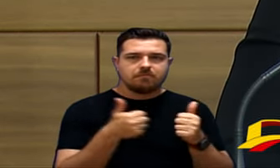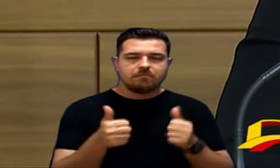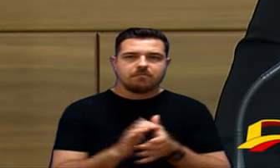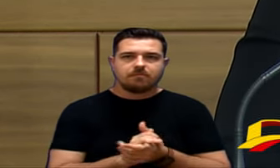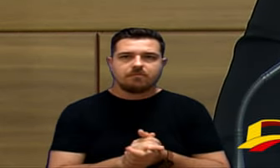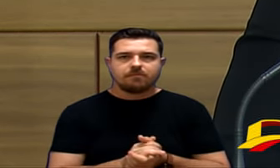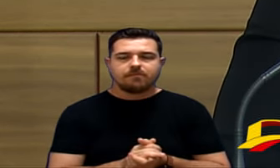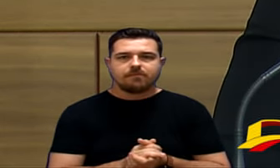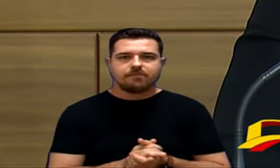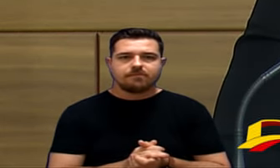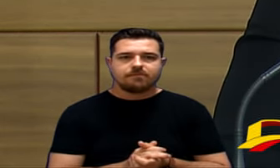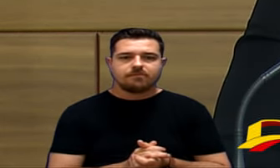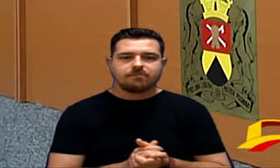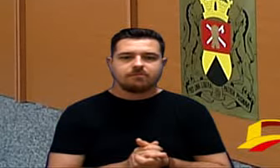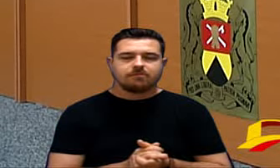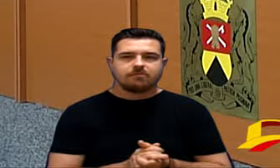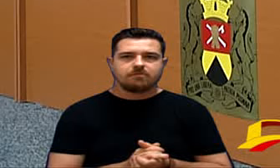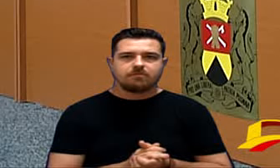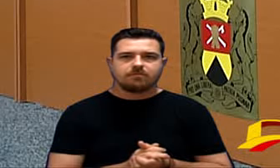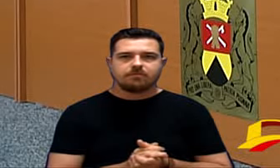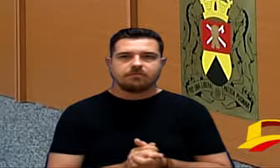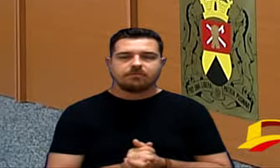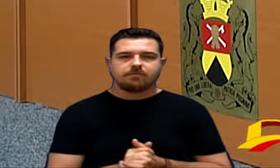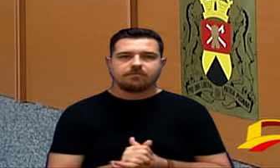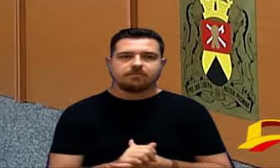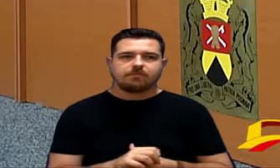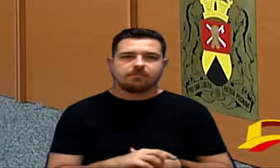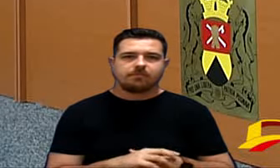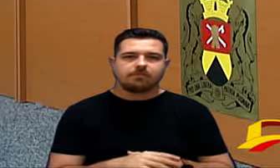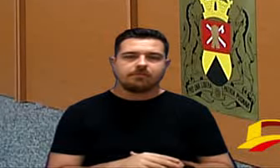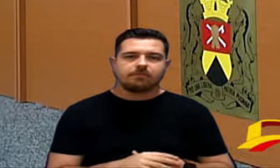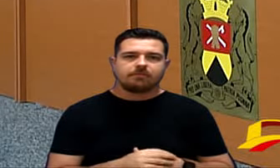F esse inscrito depois V excelência